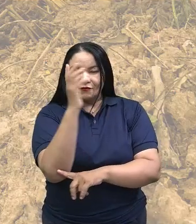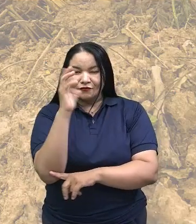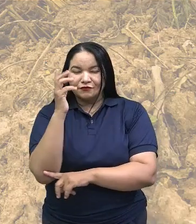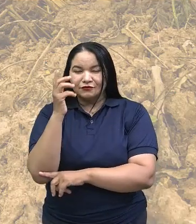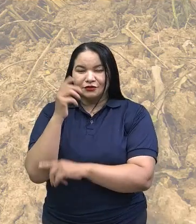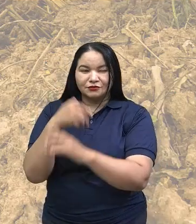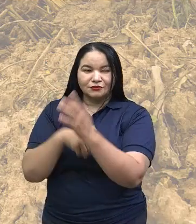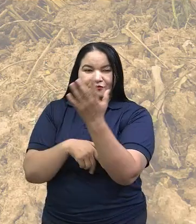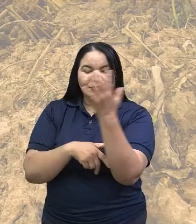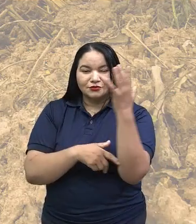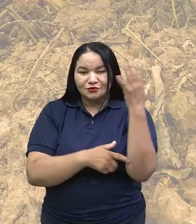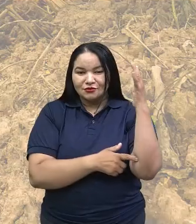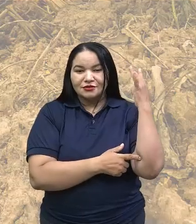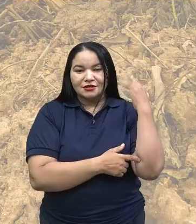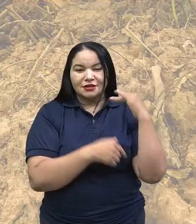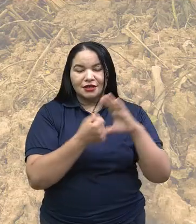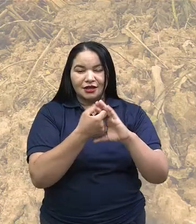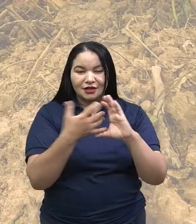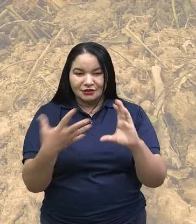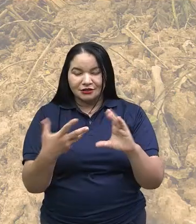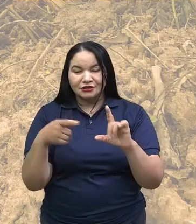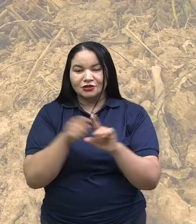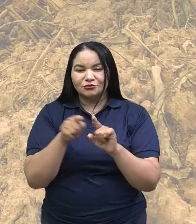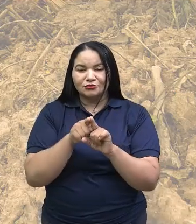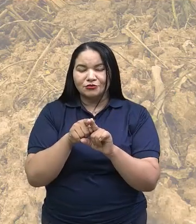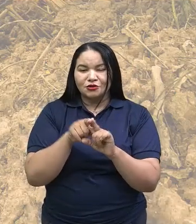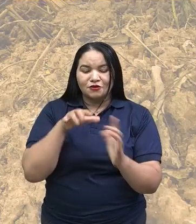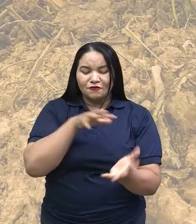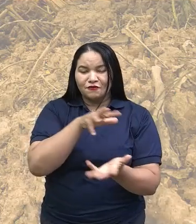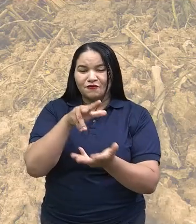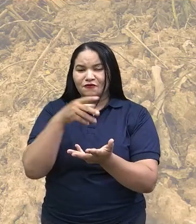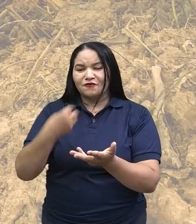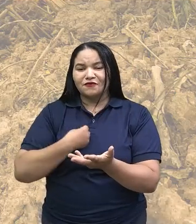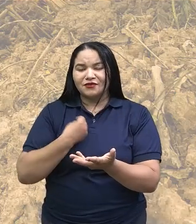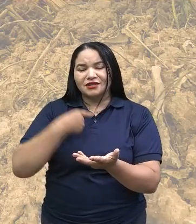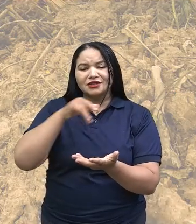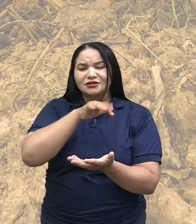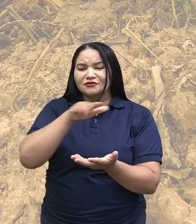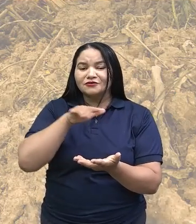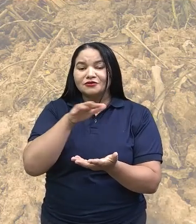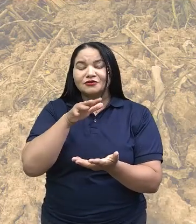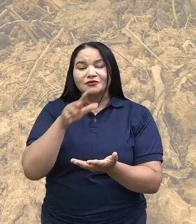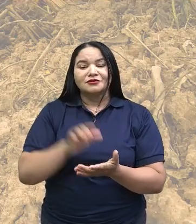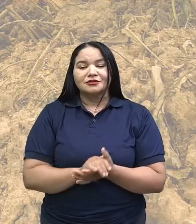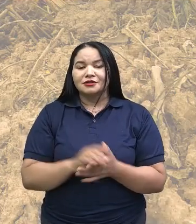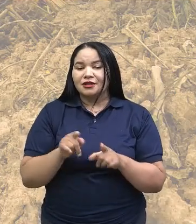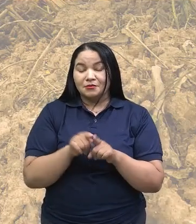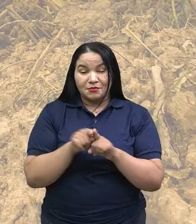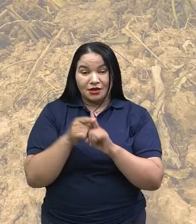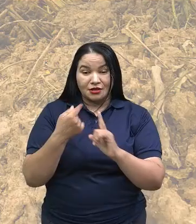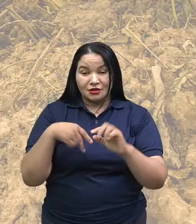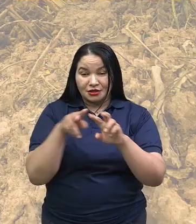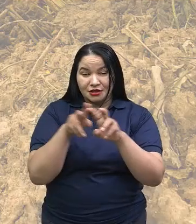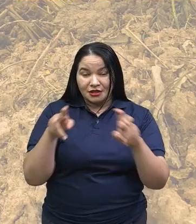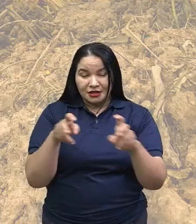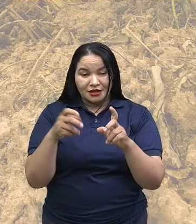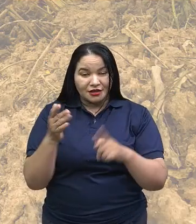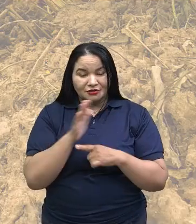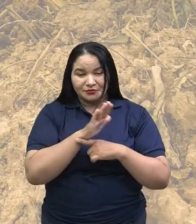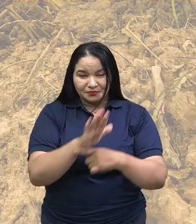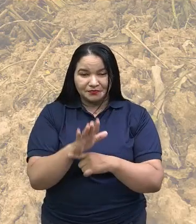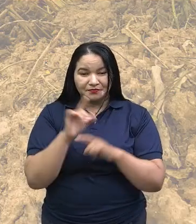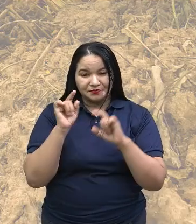várias características e ecossistemas. E esse tema, ele ajuda a discutir aí os objetos, né,